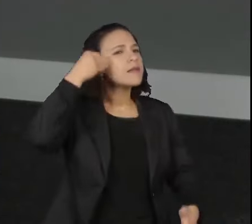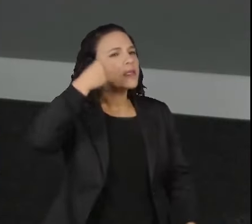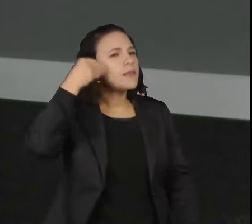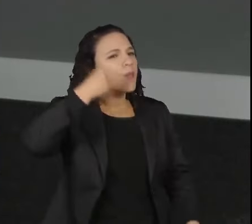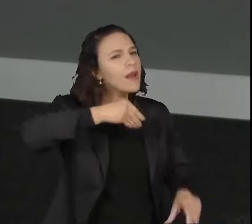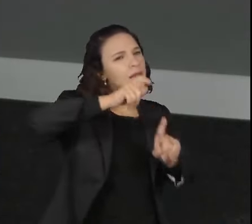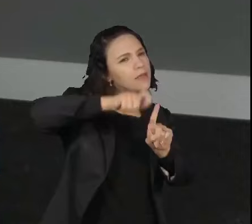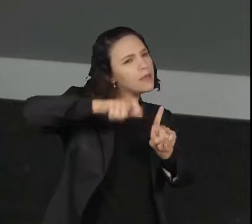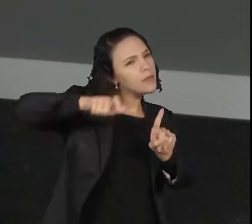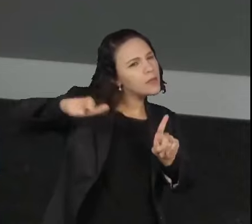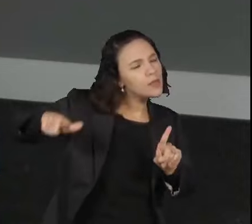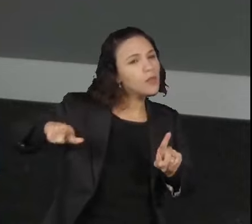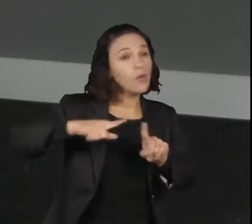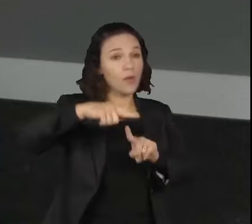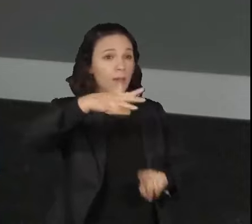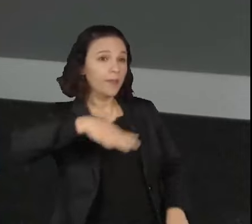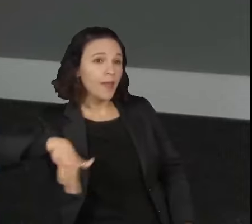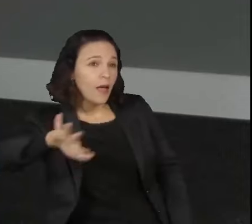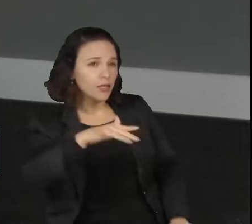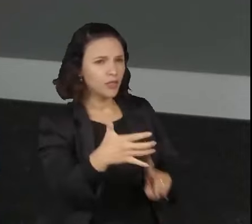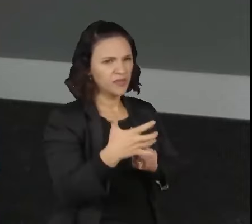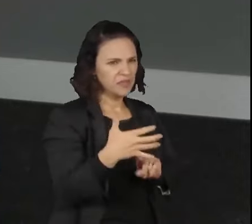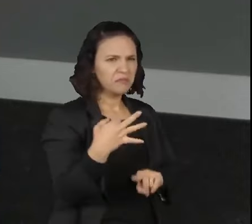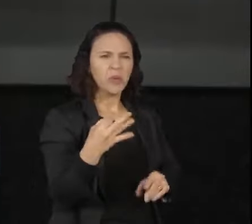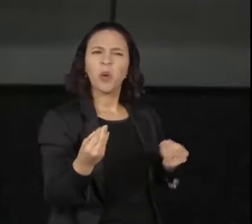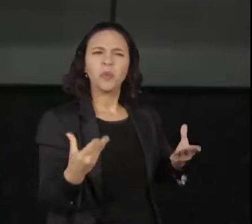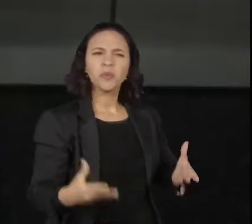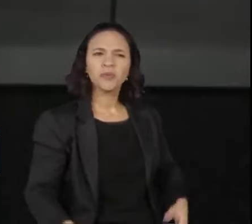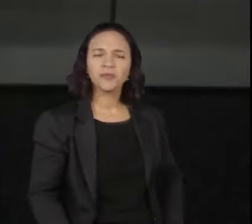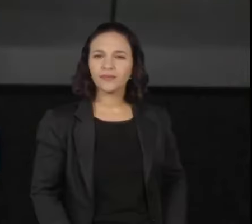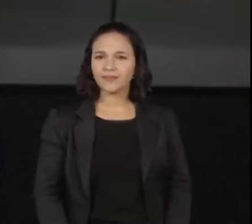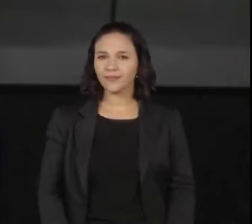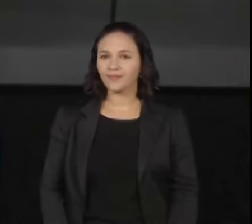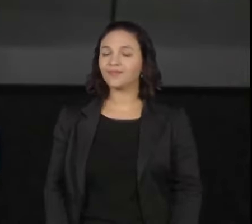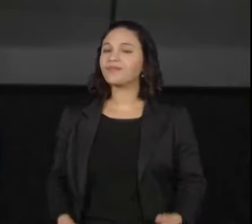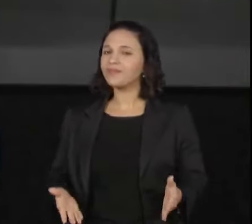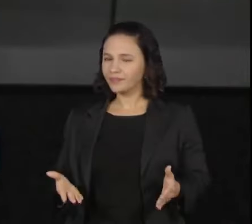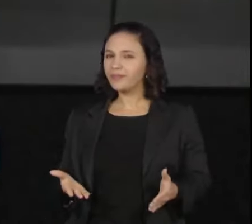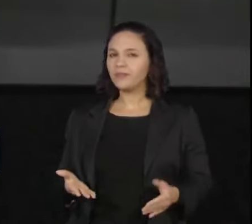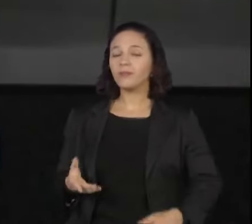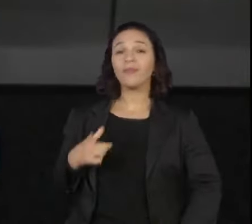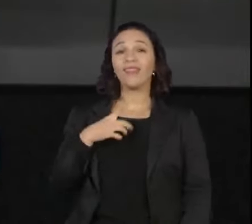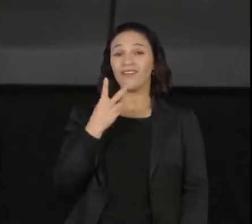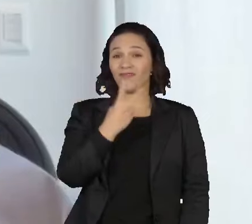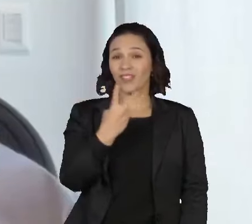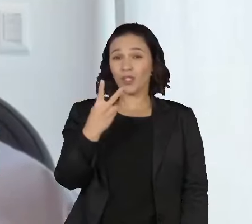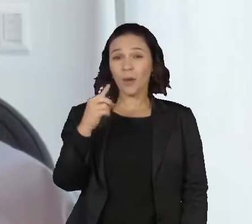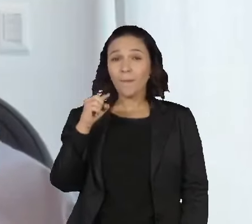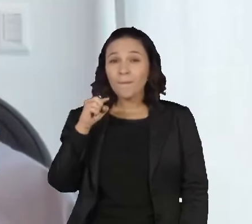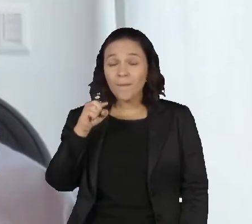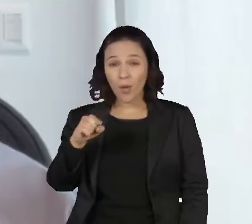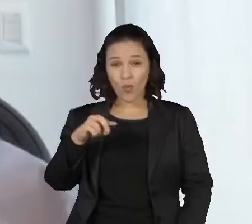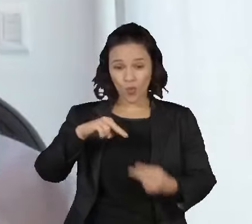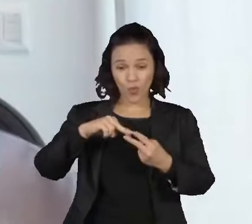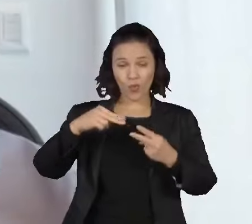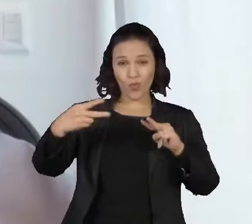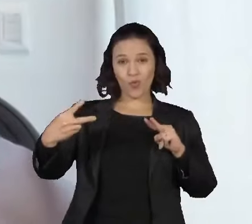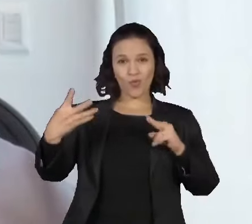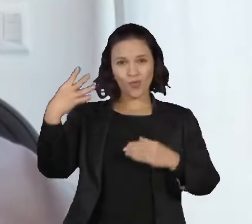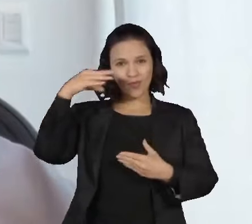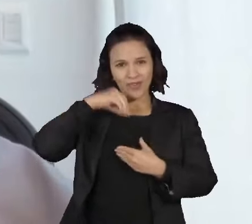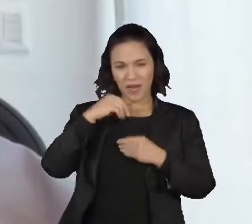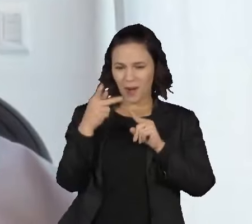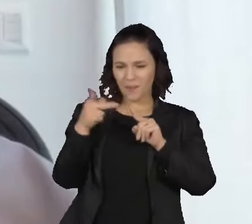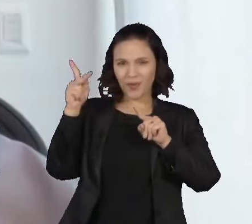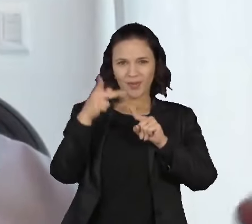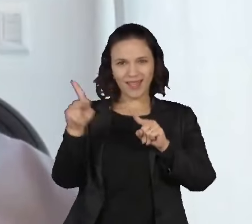do indivíduo, pelo ambiente. Como é que isso funciona? Nós temos 22 mil genes. Genes são aquilo que dá aquelas